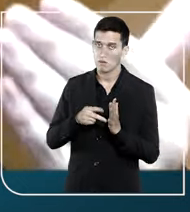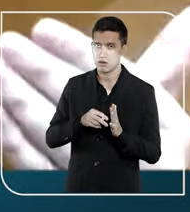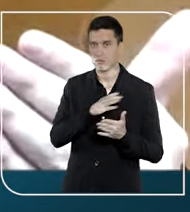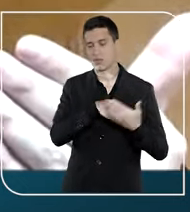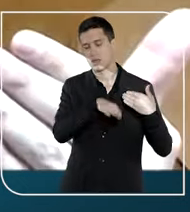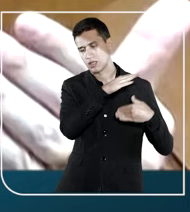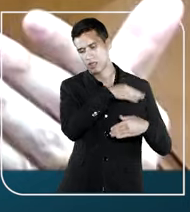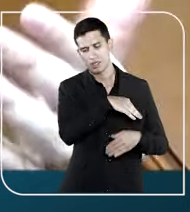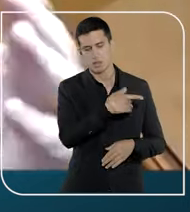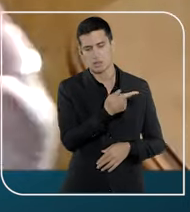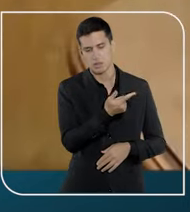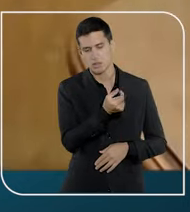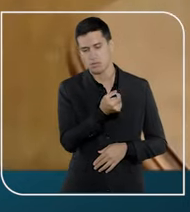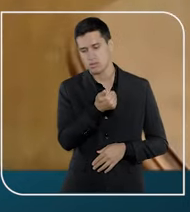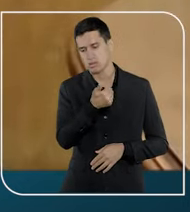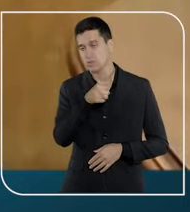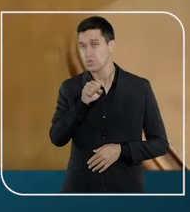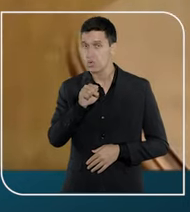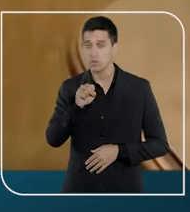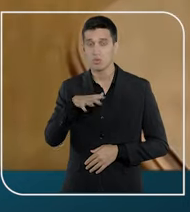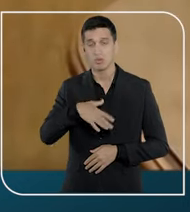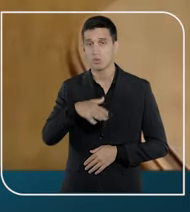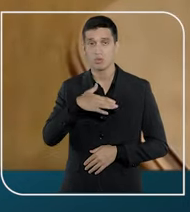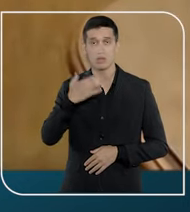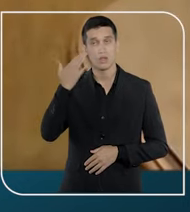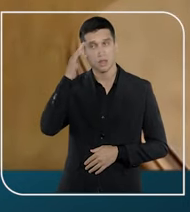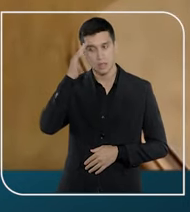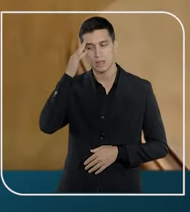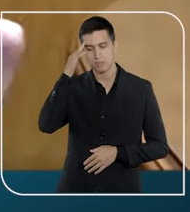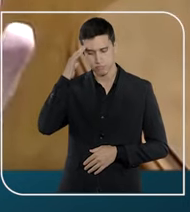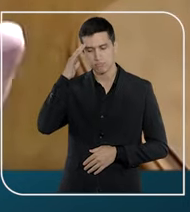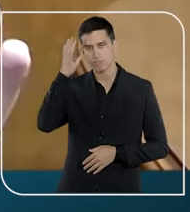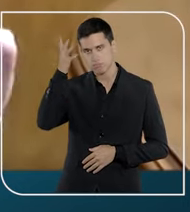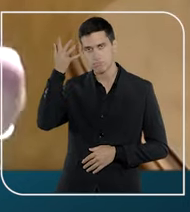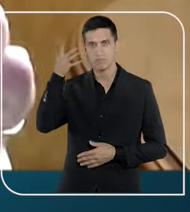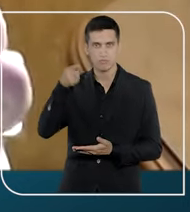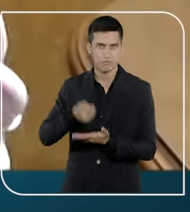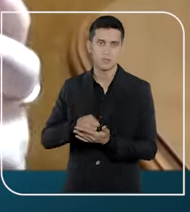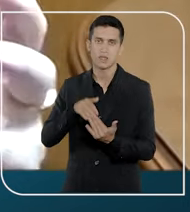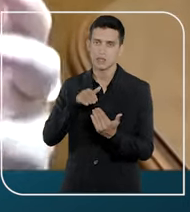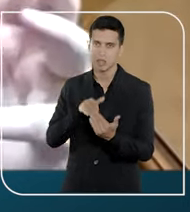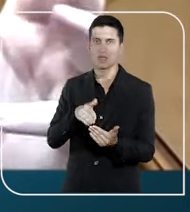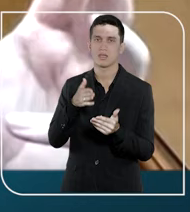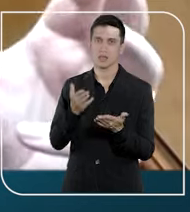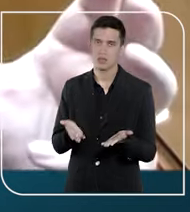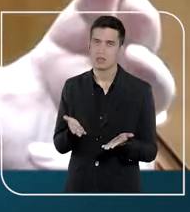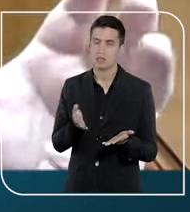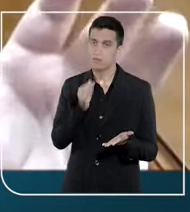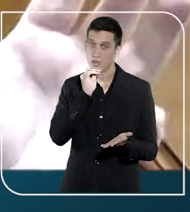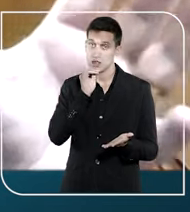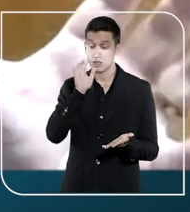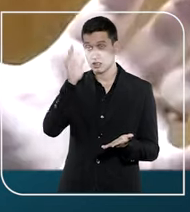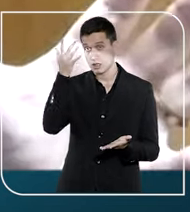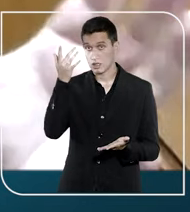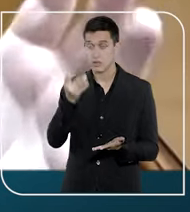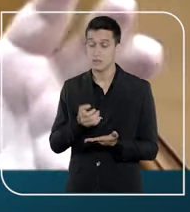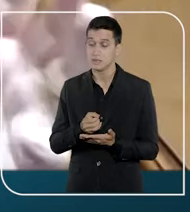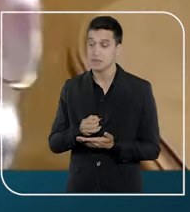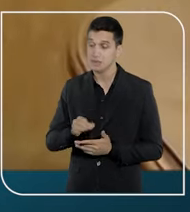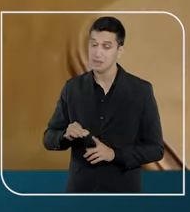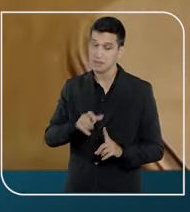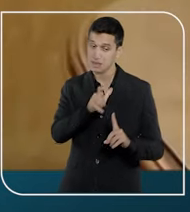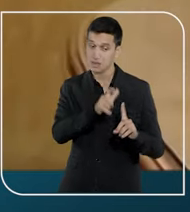entendimento é esse. Quer dizer, a decisão é a seguinte: olha, Se o fulano que deve